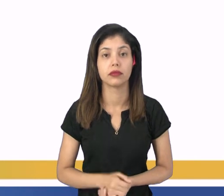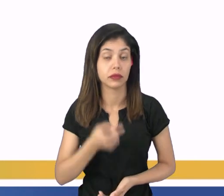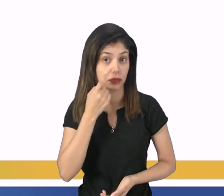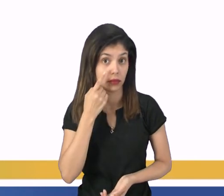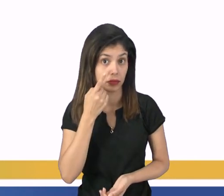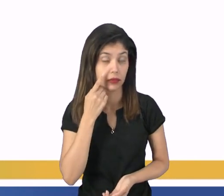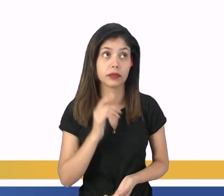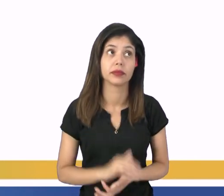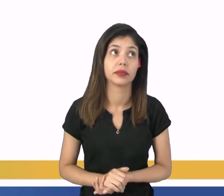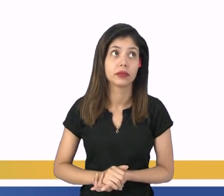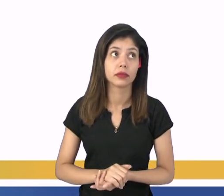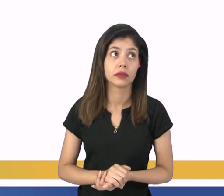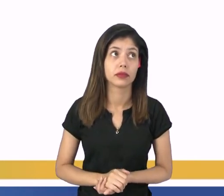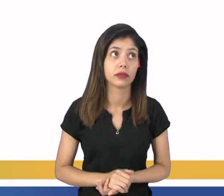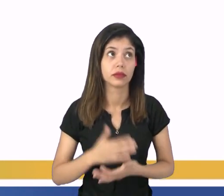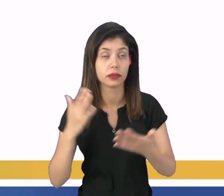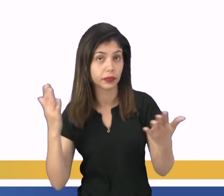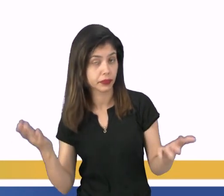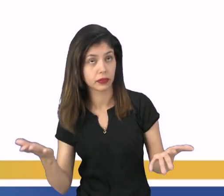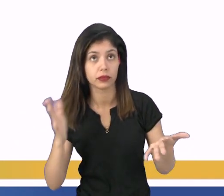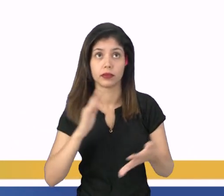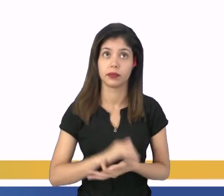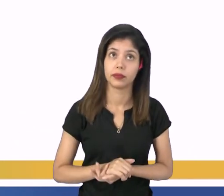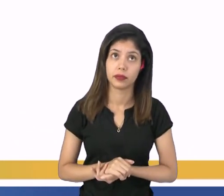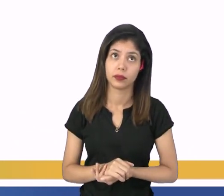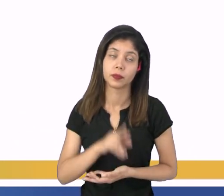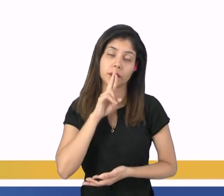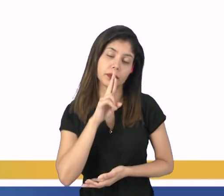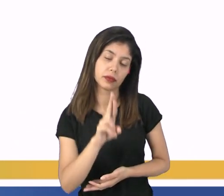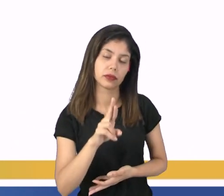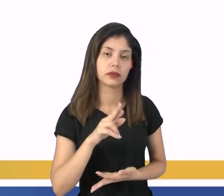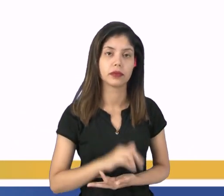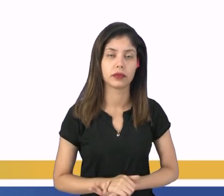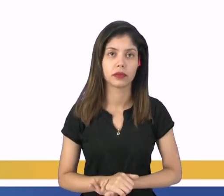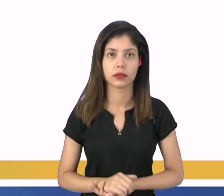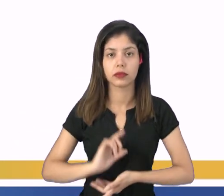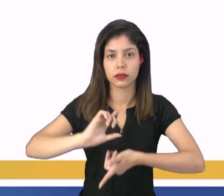resposta correta? Então, né, quem, né,